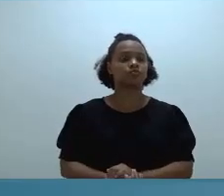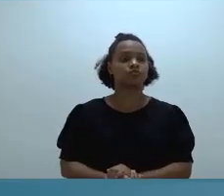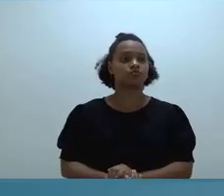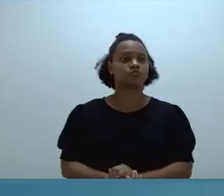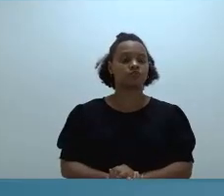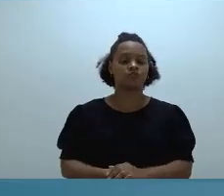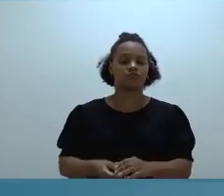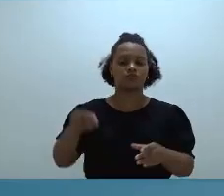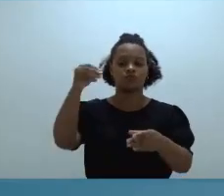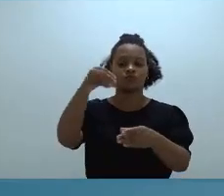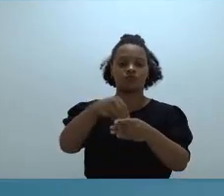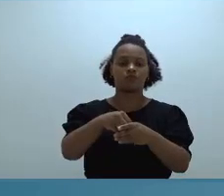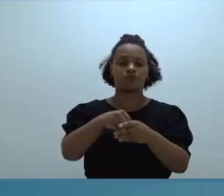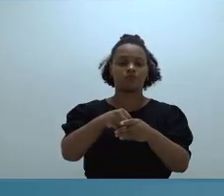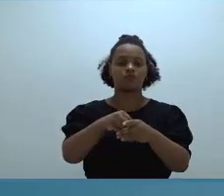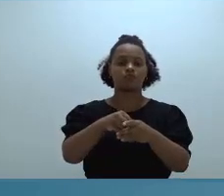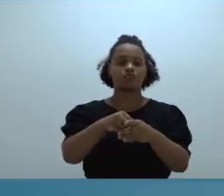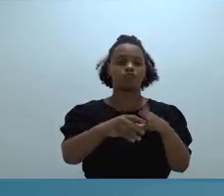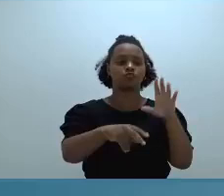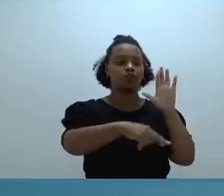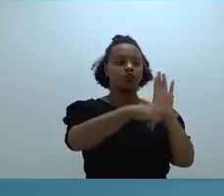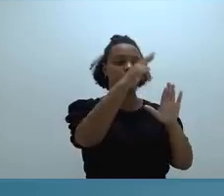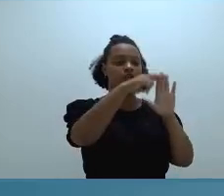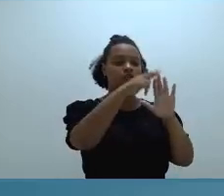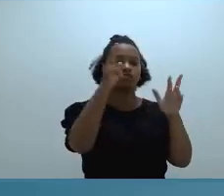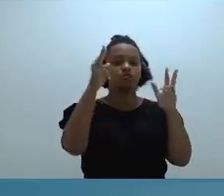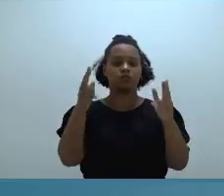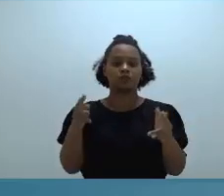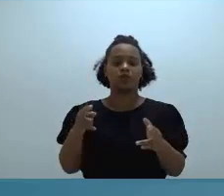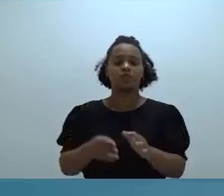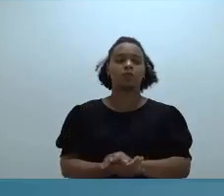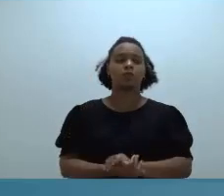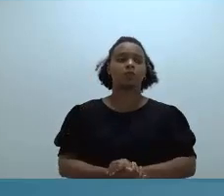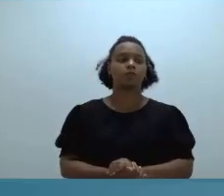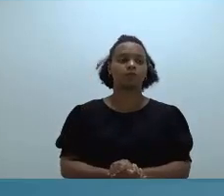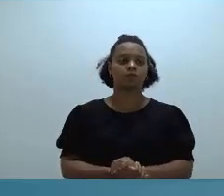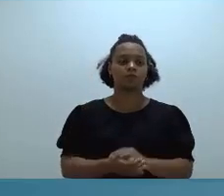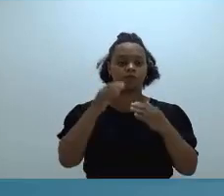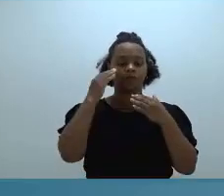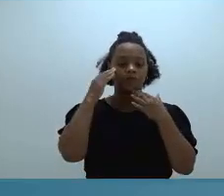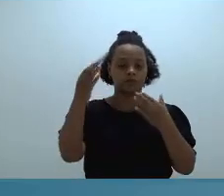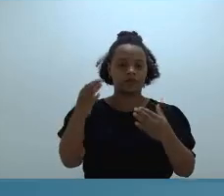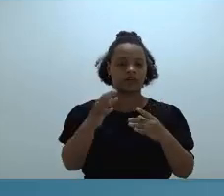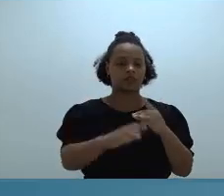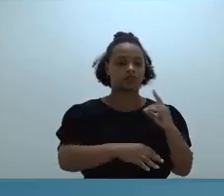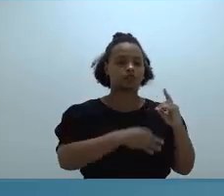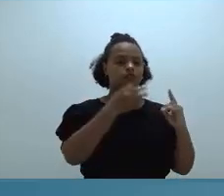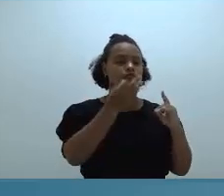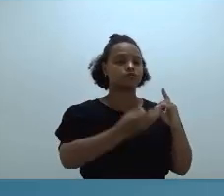como relator, excelência. Obrigado, embargadora Edith.